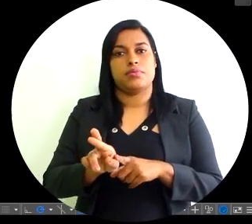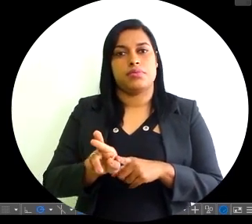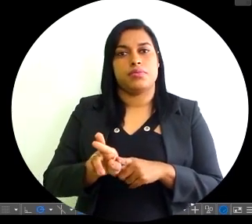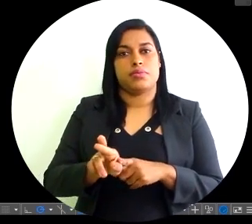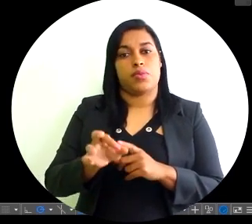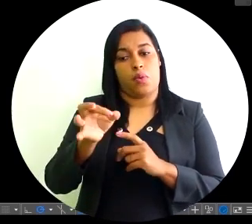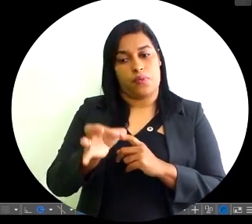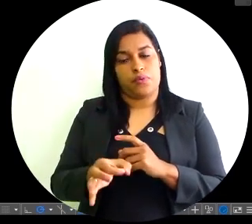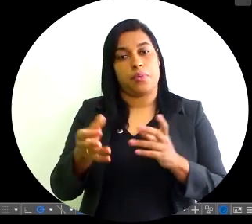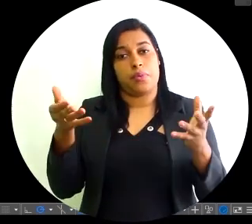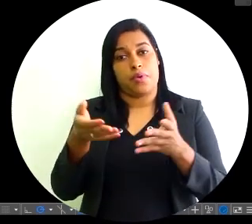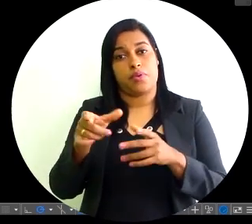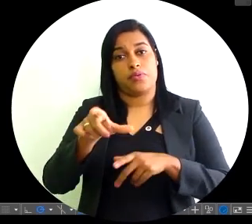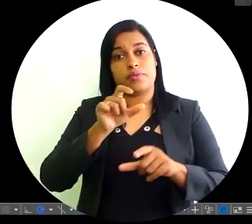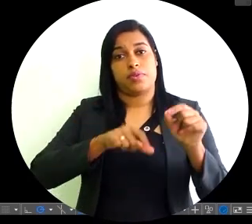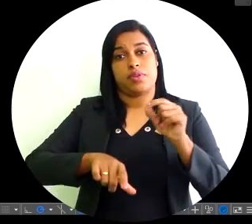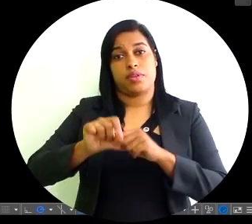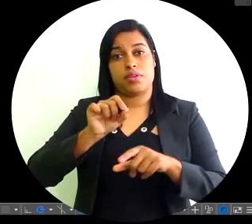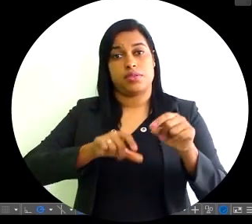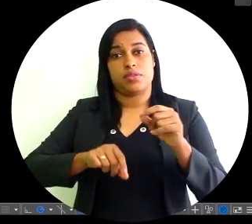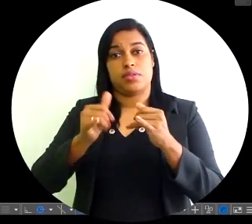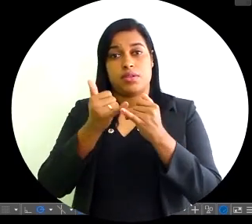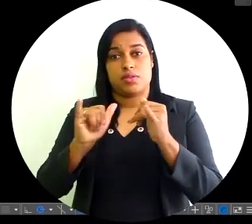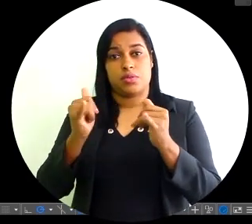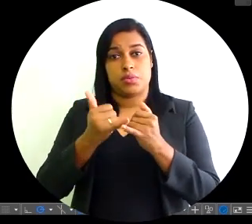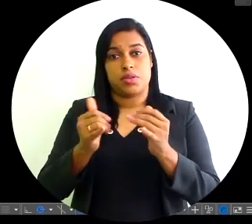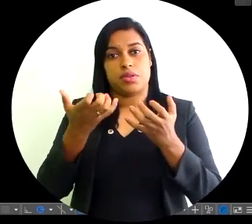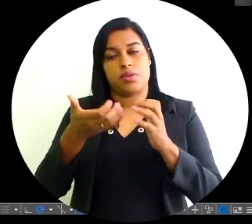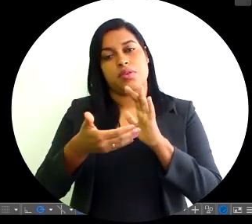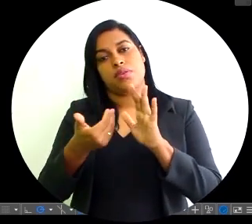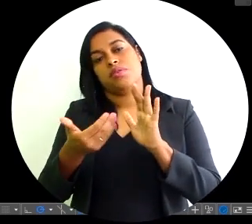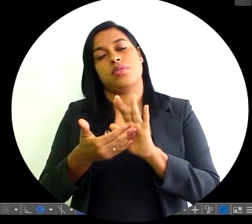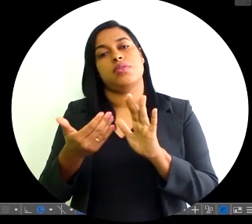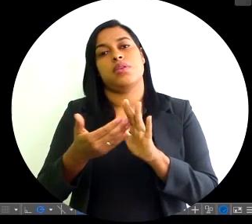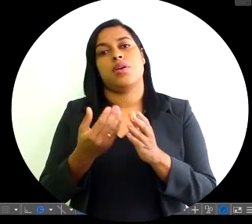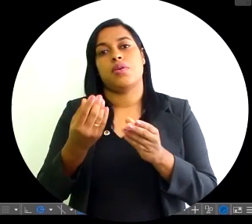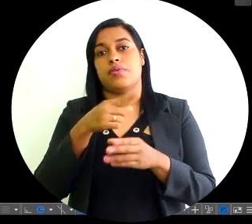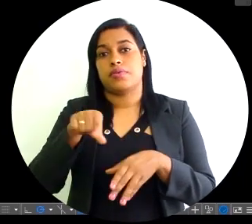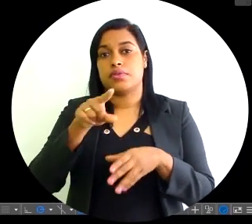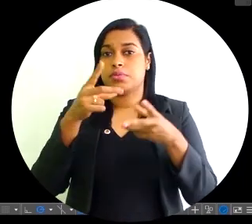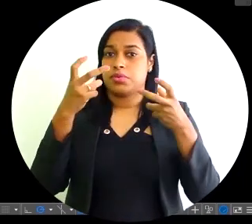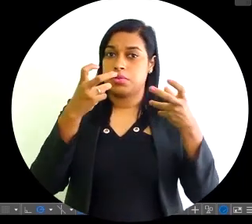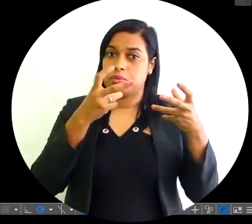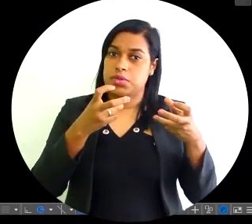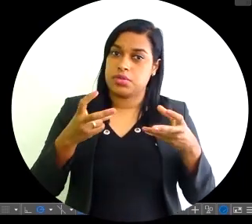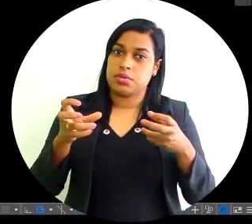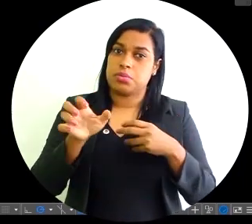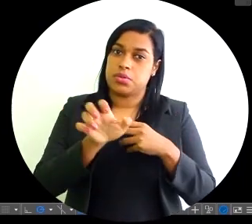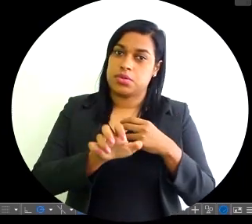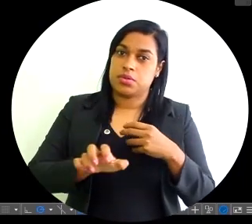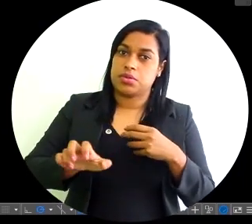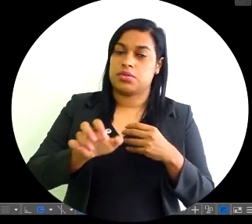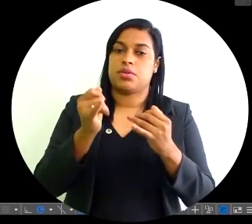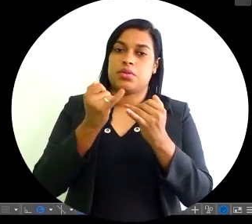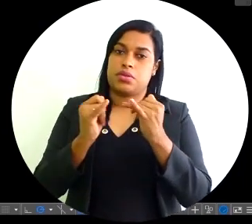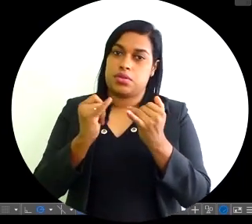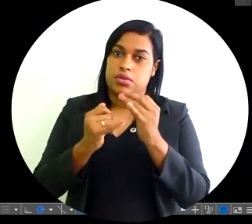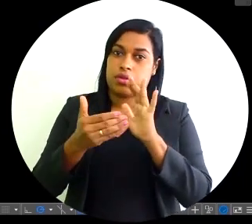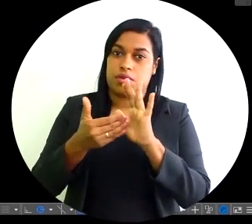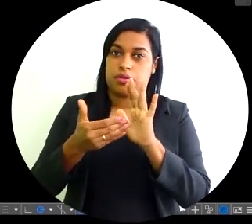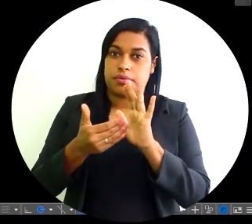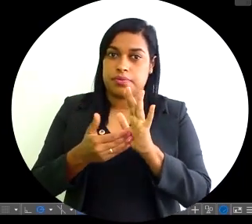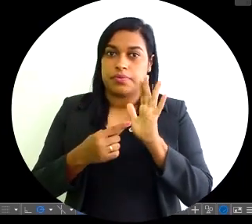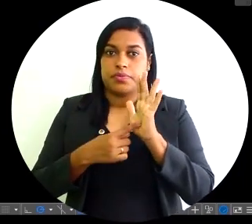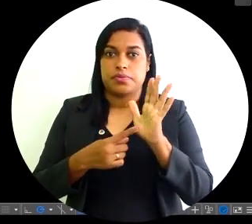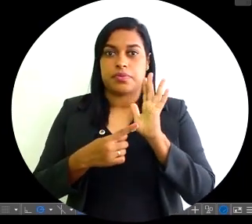Então eu confirmo e agora eu vou selecionar, vou clicar sobre a linha que eu quero retirar. Como vocês podem perceber, quando eu passo o mouse em cima da linha que